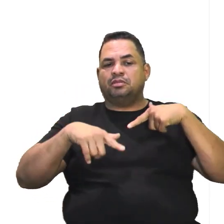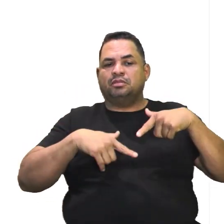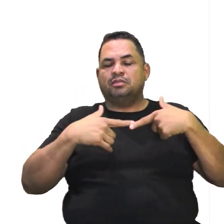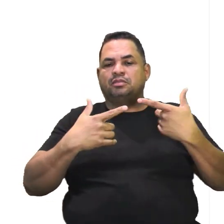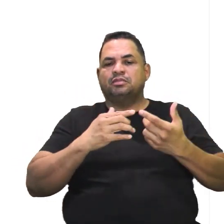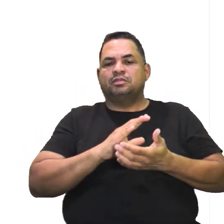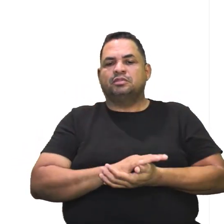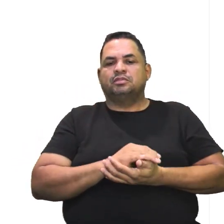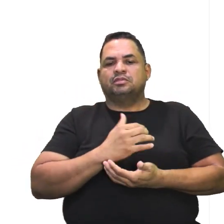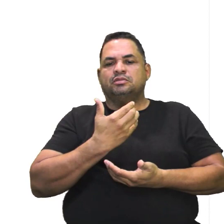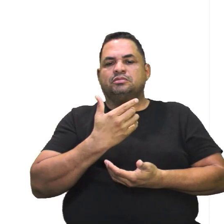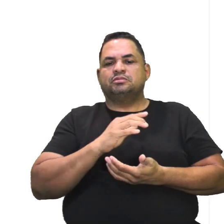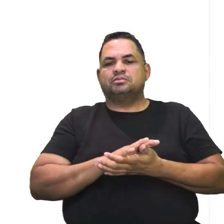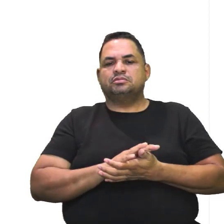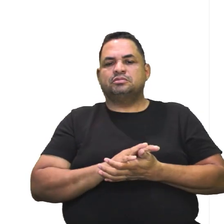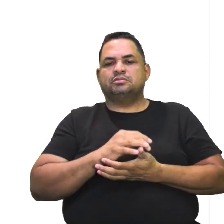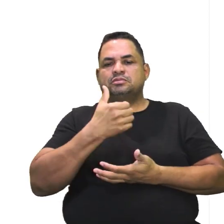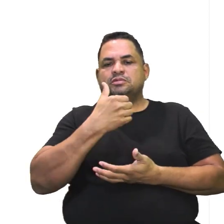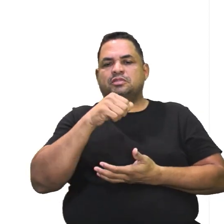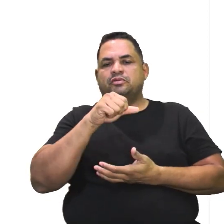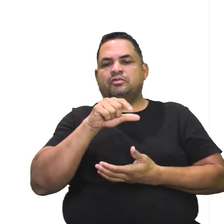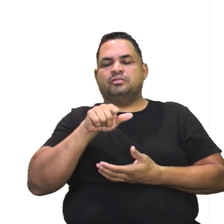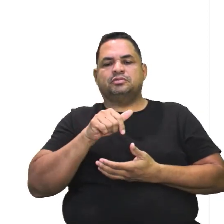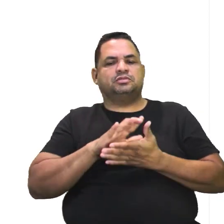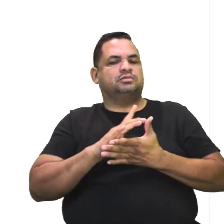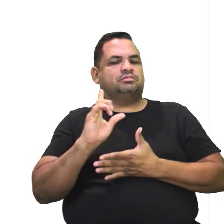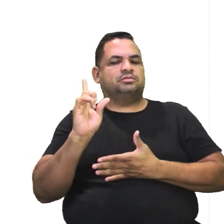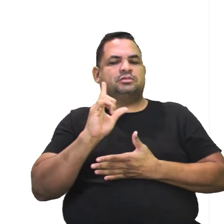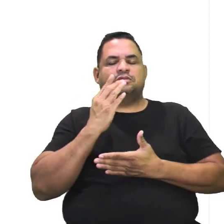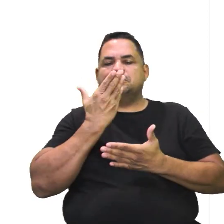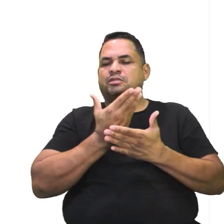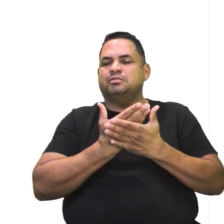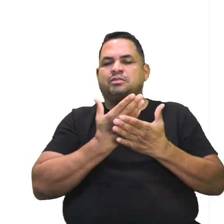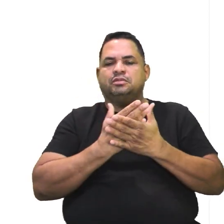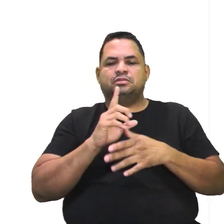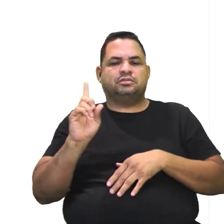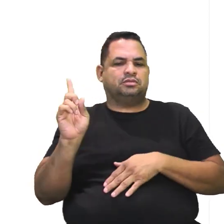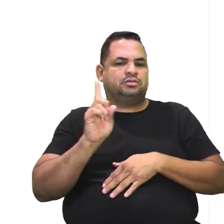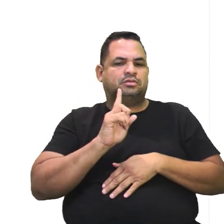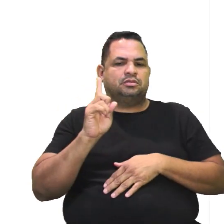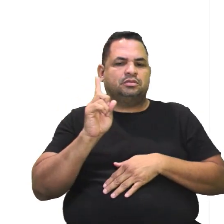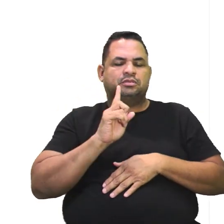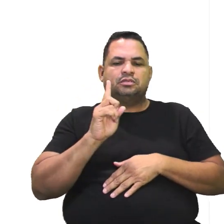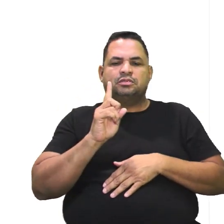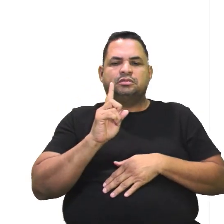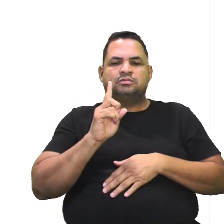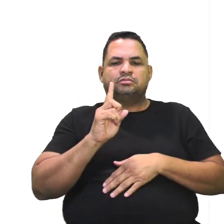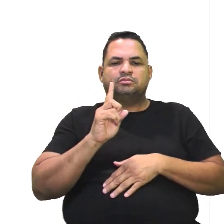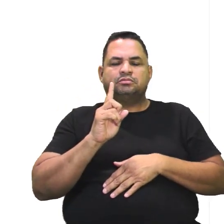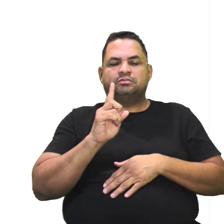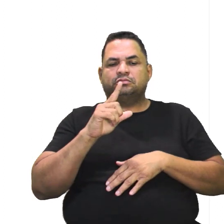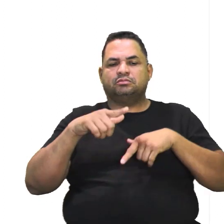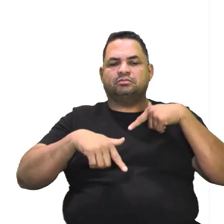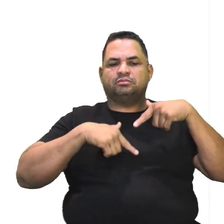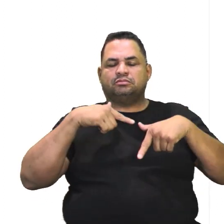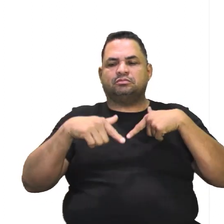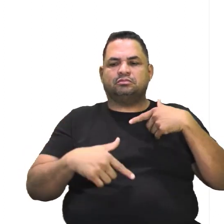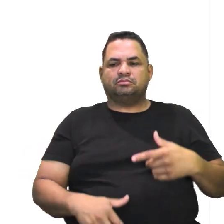com 19,6%, que nem trabalha, nem estuda, né? Não trabalha nem estuda. Agora a pergunta